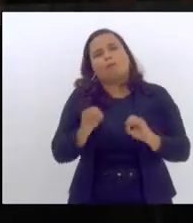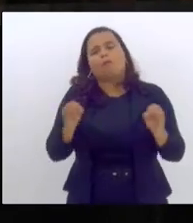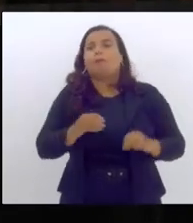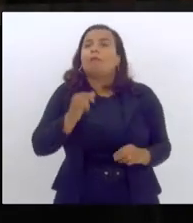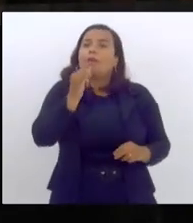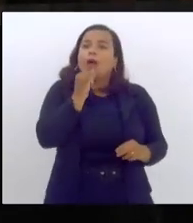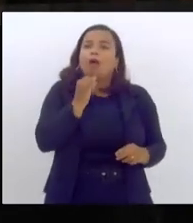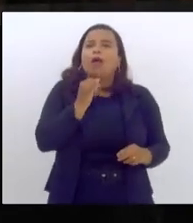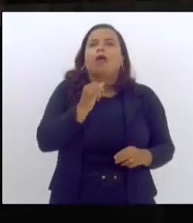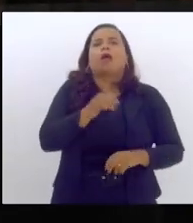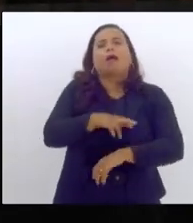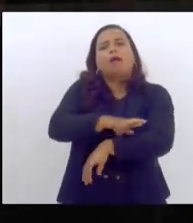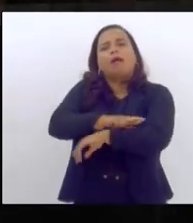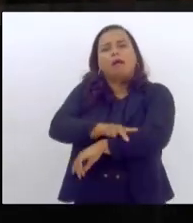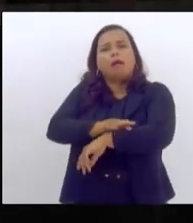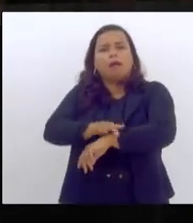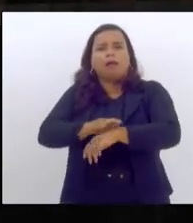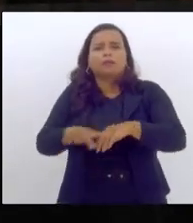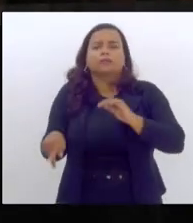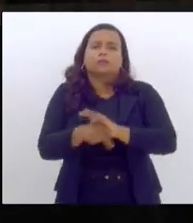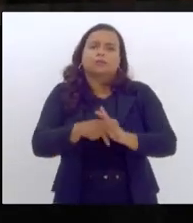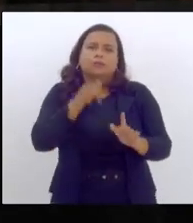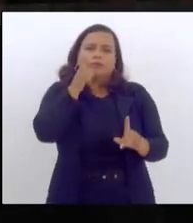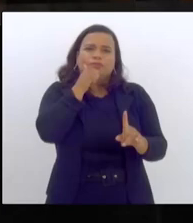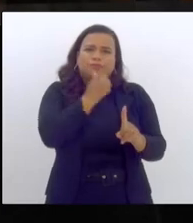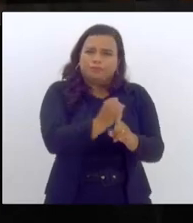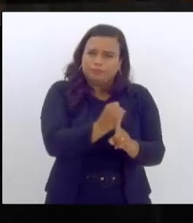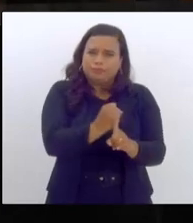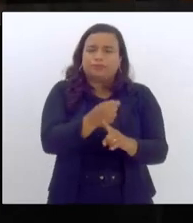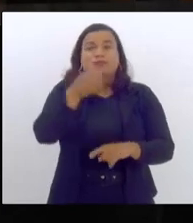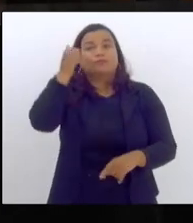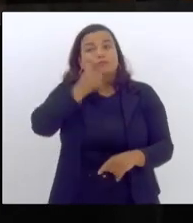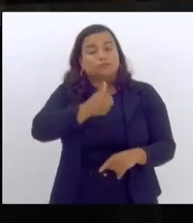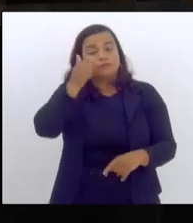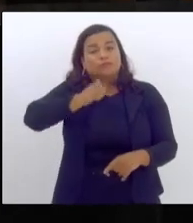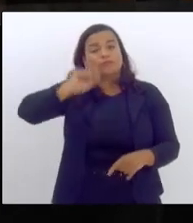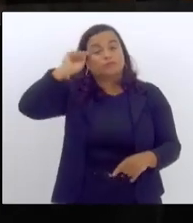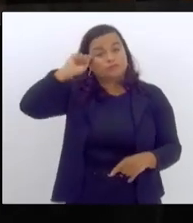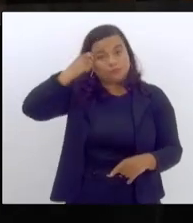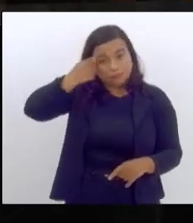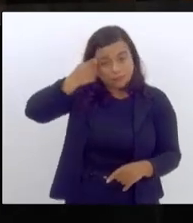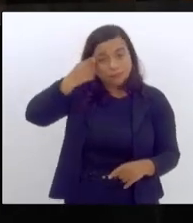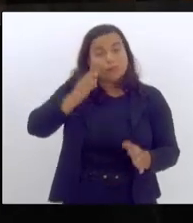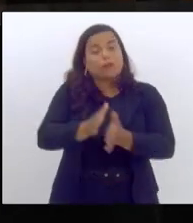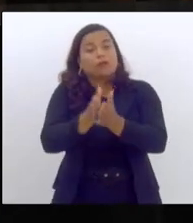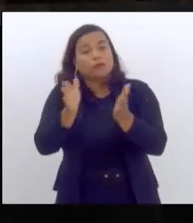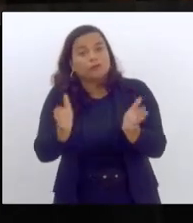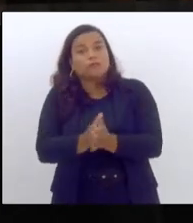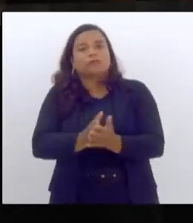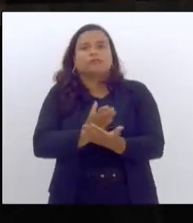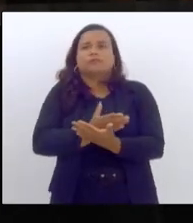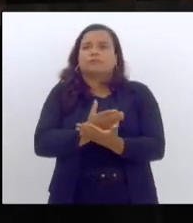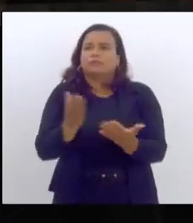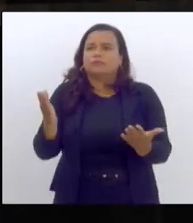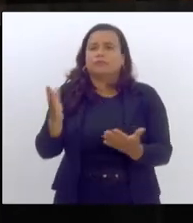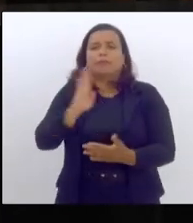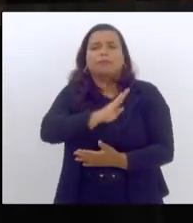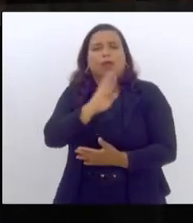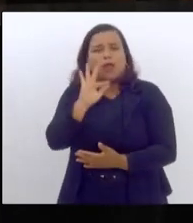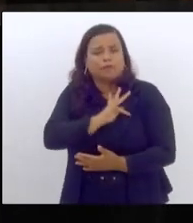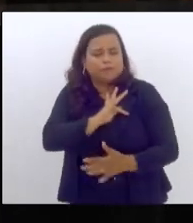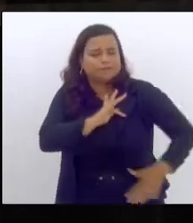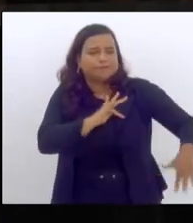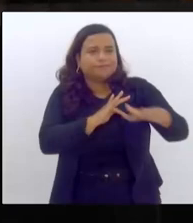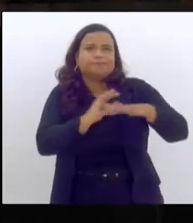a racialização dos feminicídios, né? O quanto que as mulheres negras, pobres, na Baixada Fluminense,